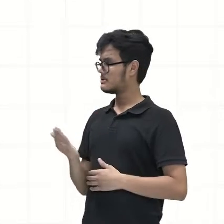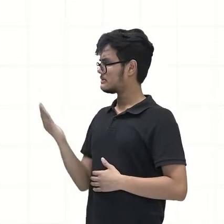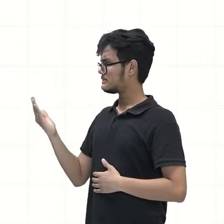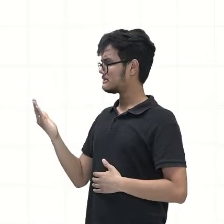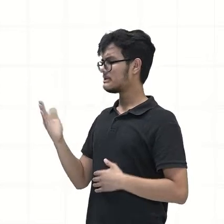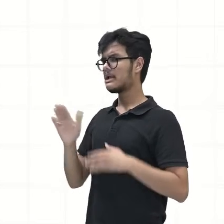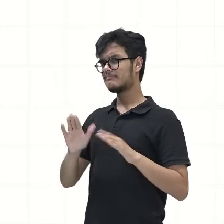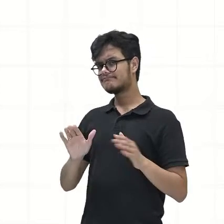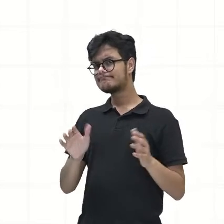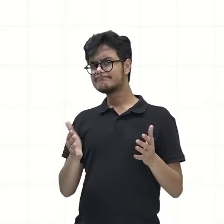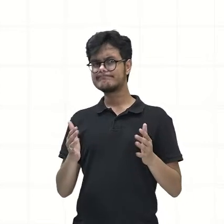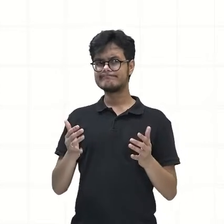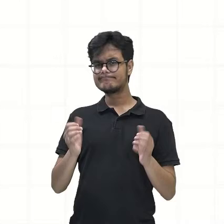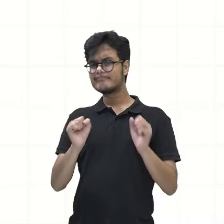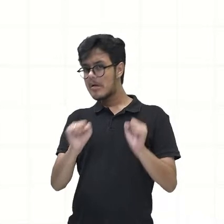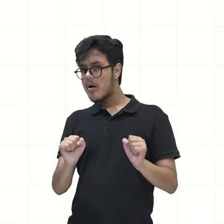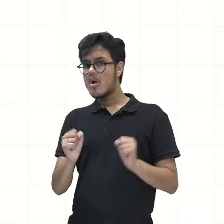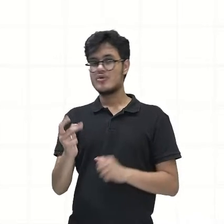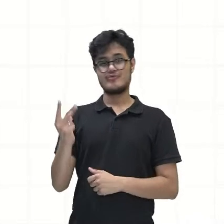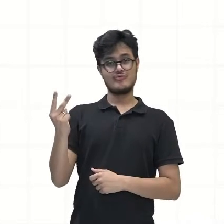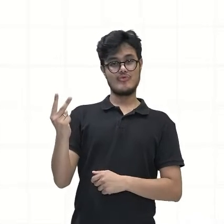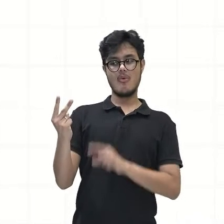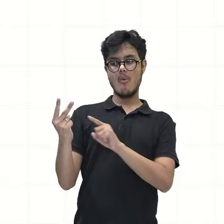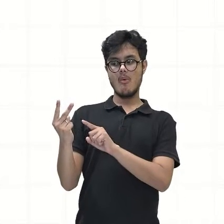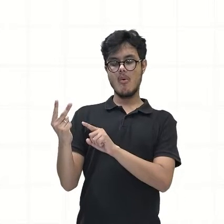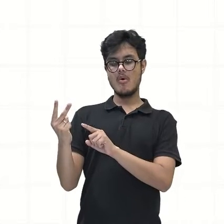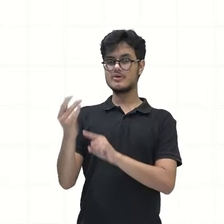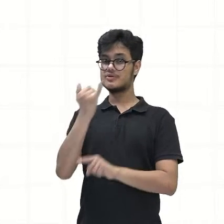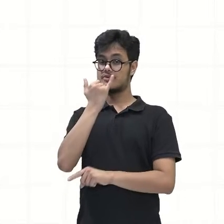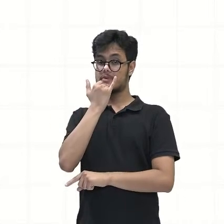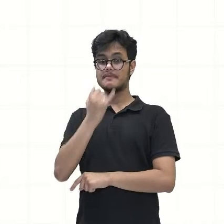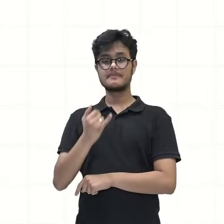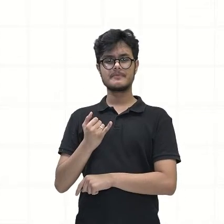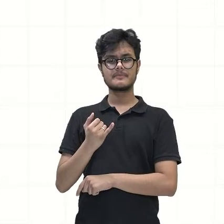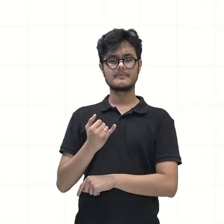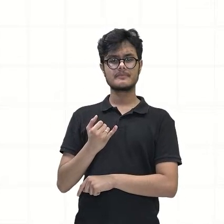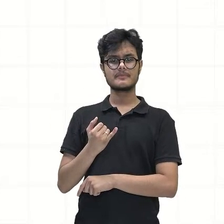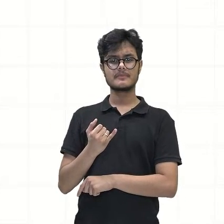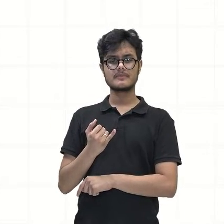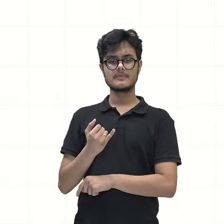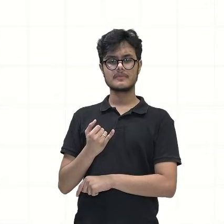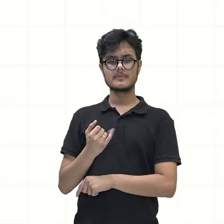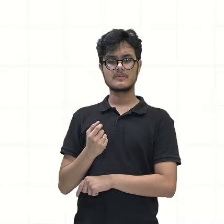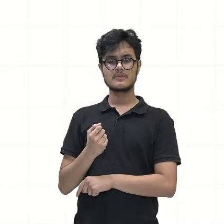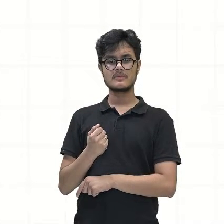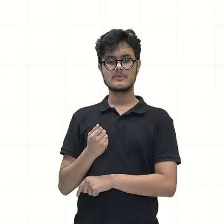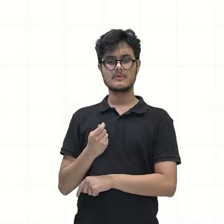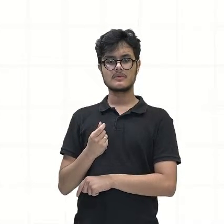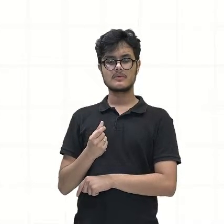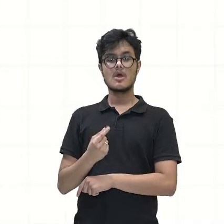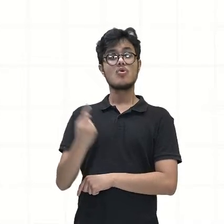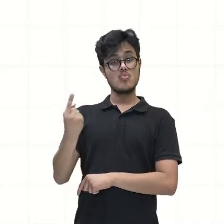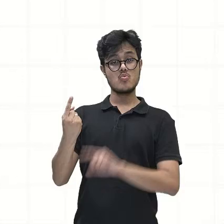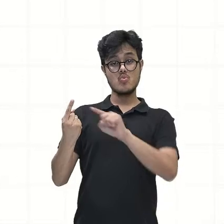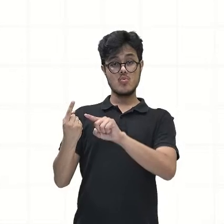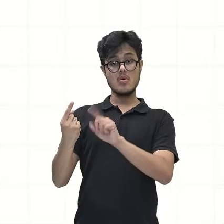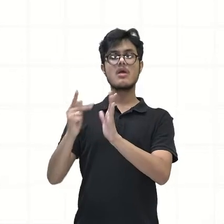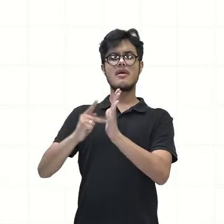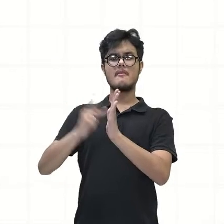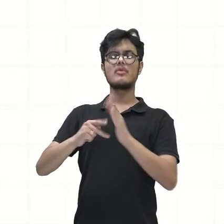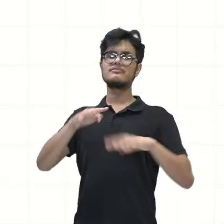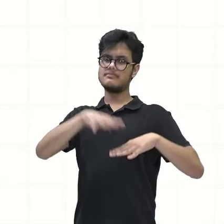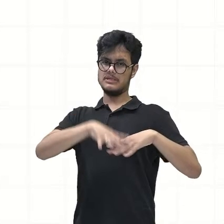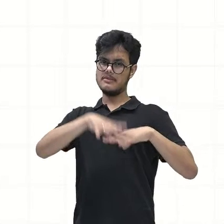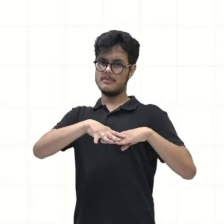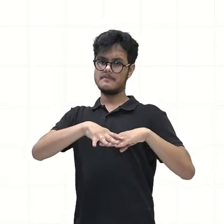tentar afirmar aqui, ó, que o 1 é a quantidade de pontos de